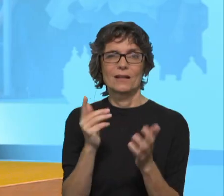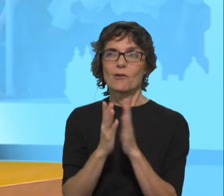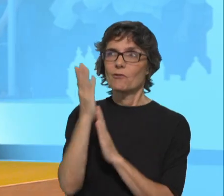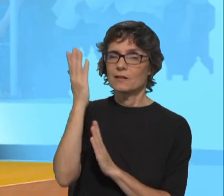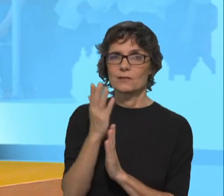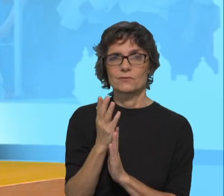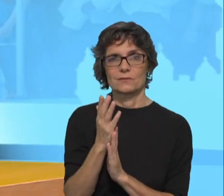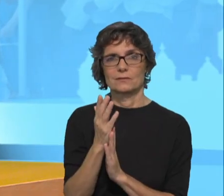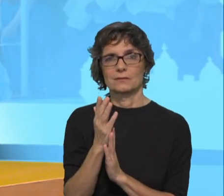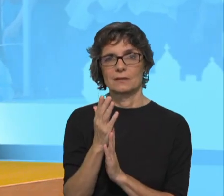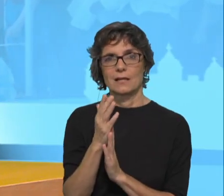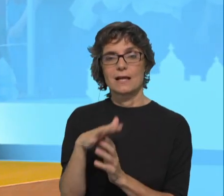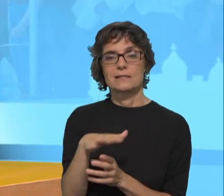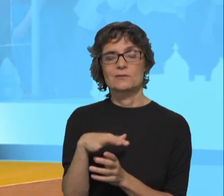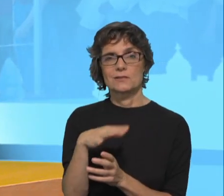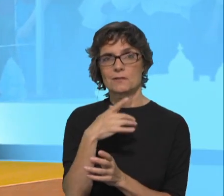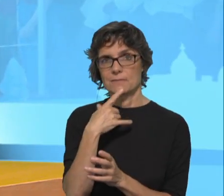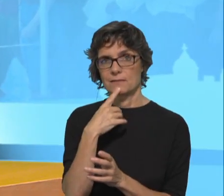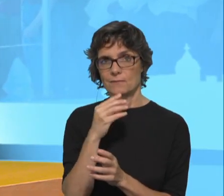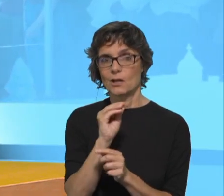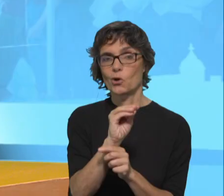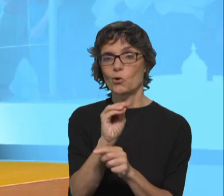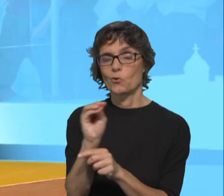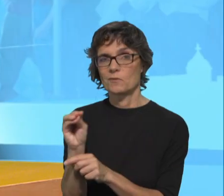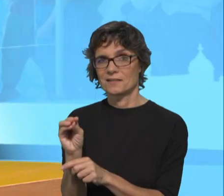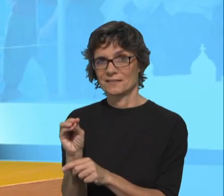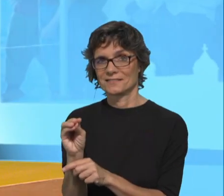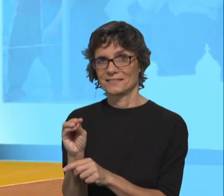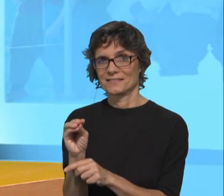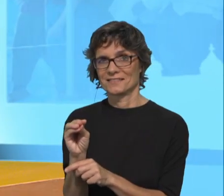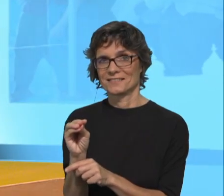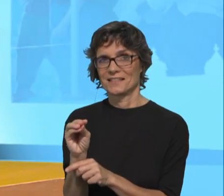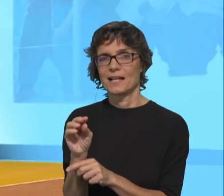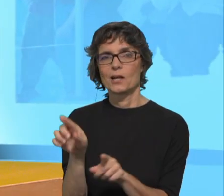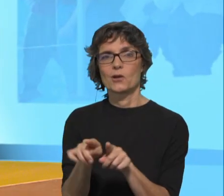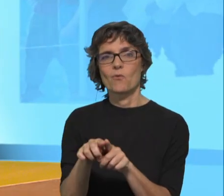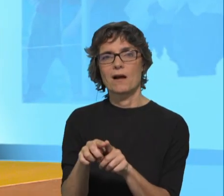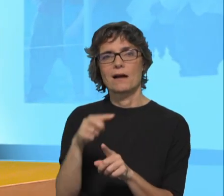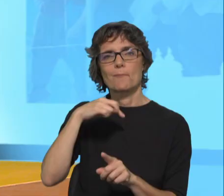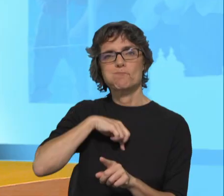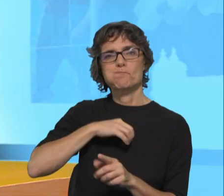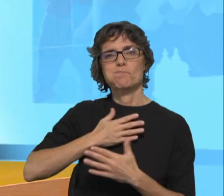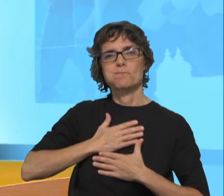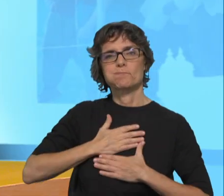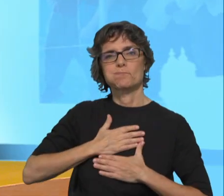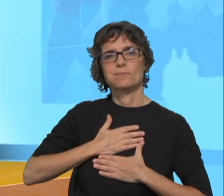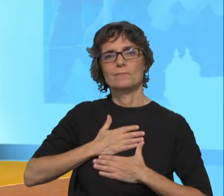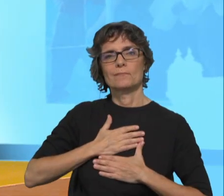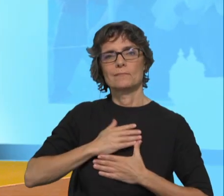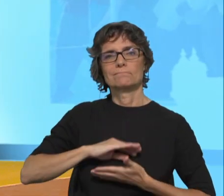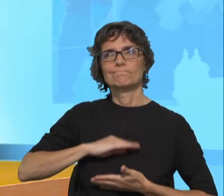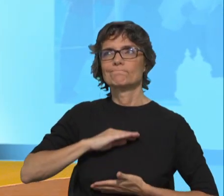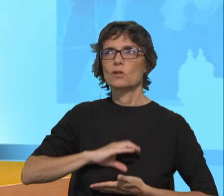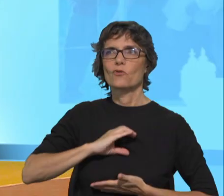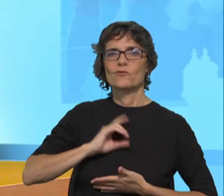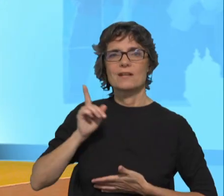profeta, para dar de comer àqueles 100 homens, não é? E que há esta confiança, é o retomar e